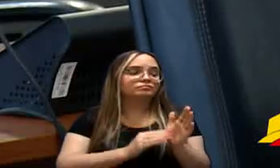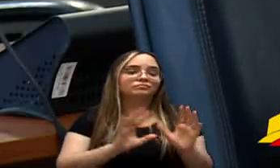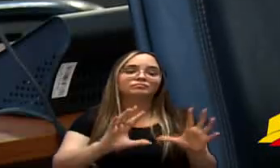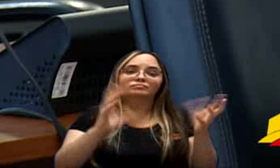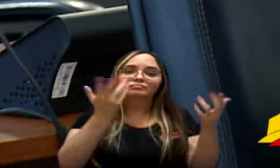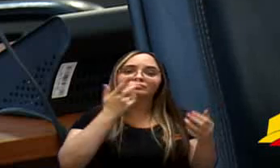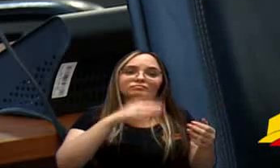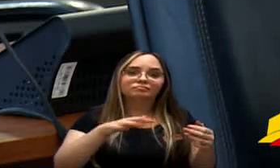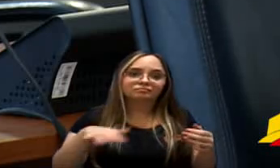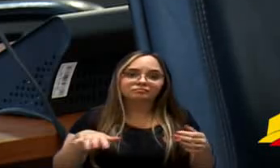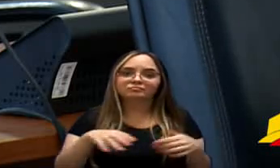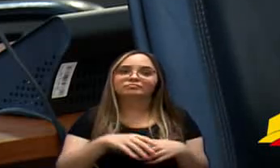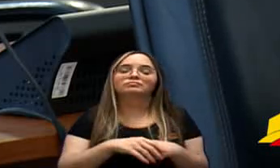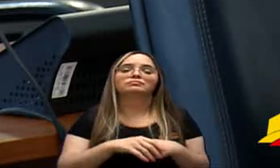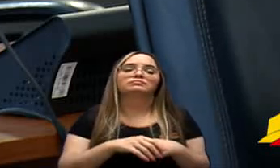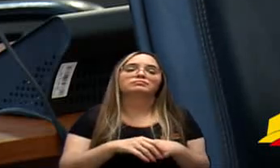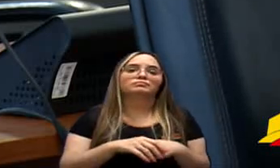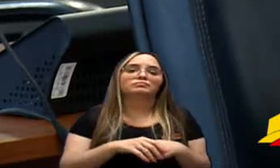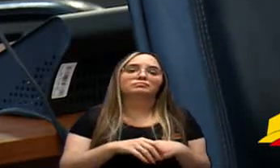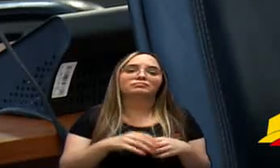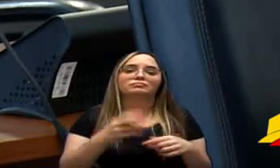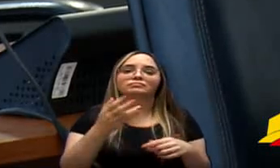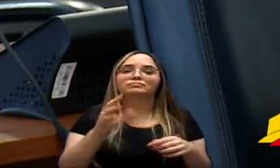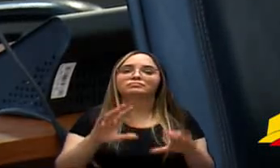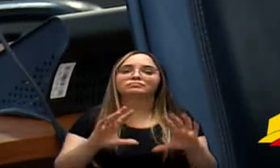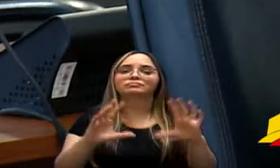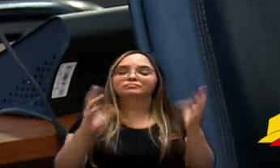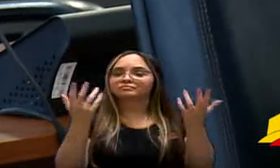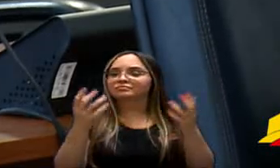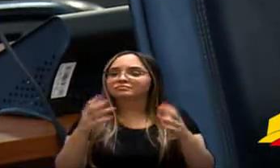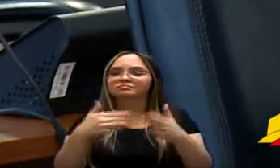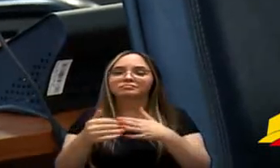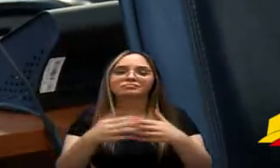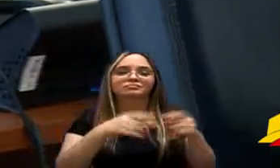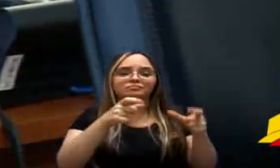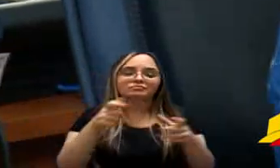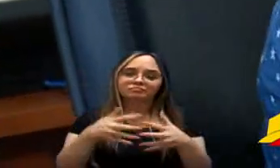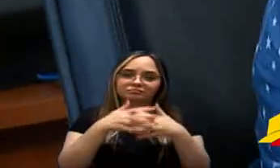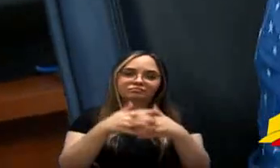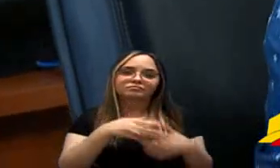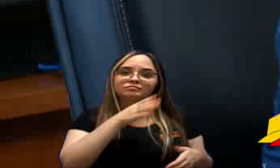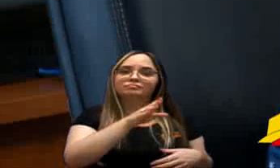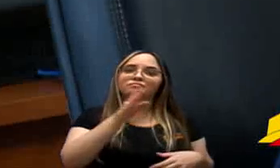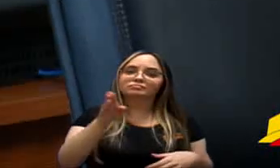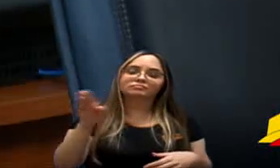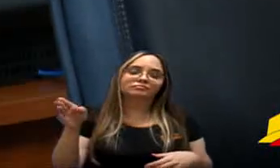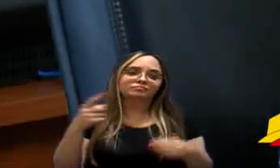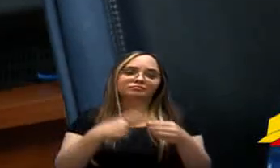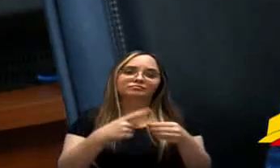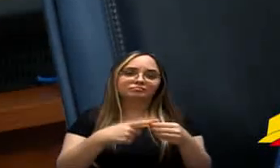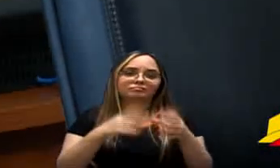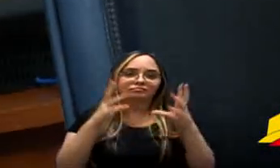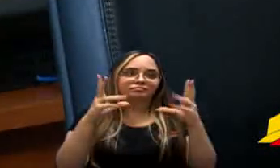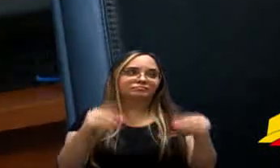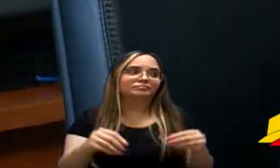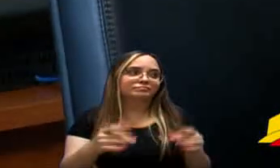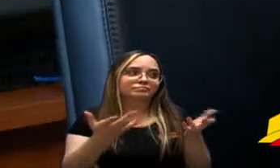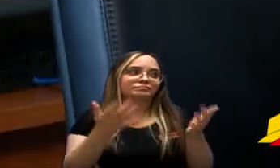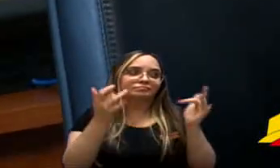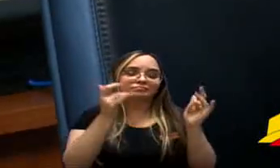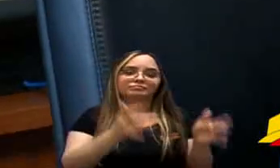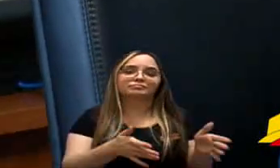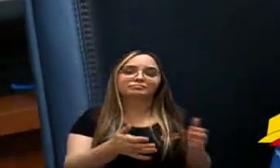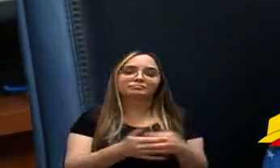de criança, população, festa de criança, a festa de bairro, para tudo. Era, o caminhão circulava pela cidade inteira. Eu acho que aí foi